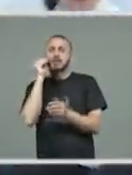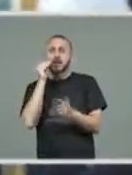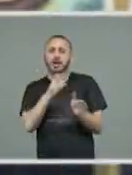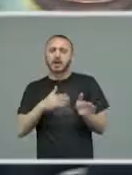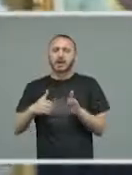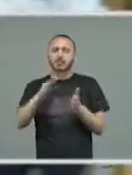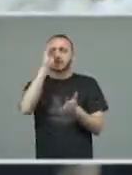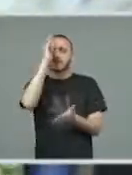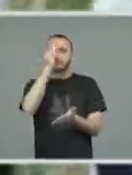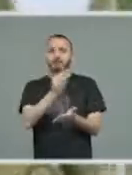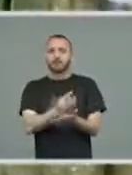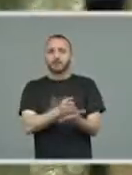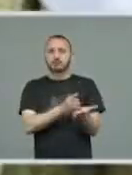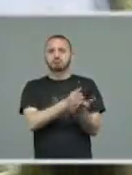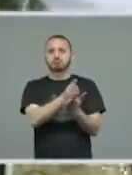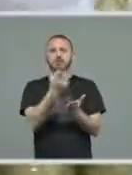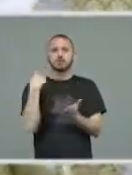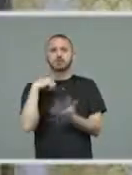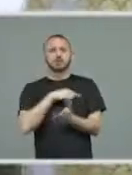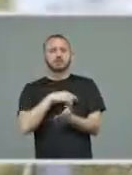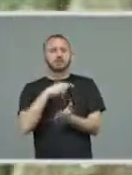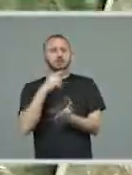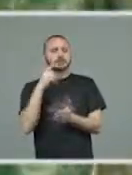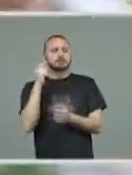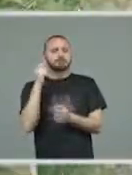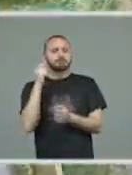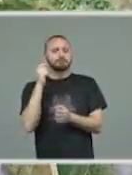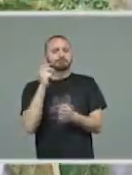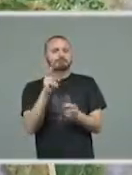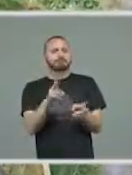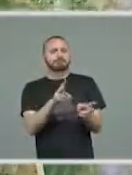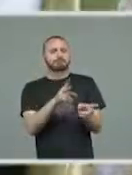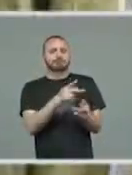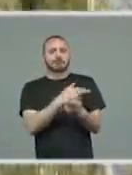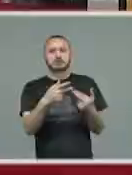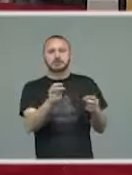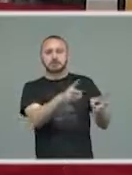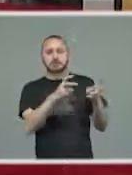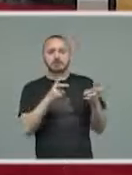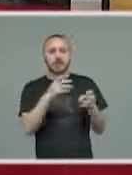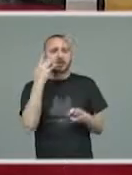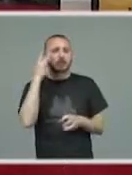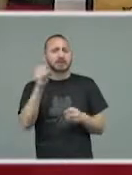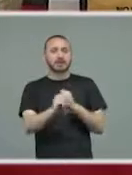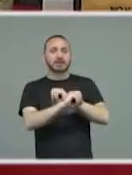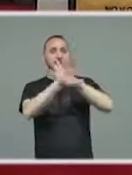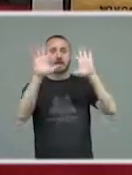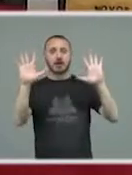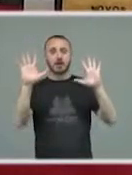fé, a gente vai tateando sem saber com clareza. Ninguém tem